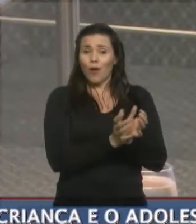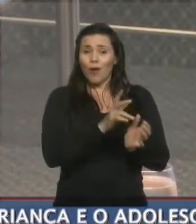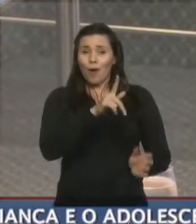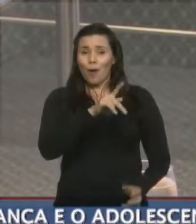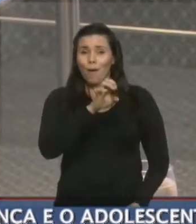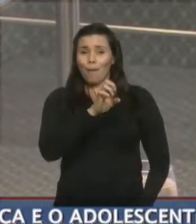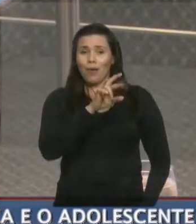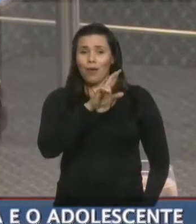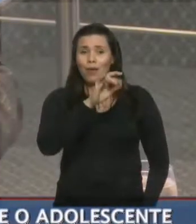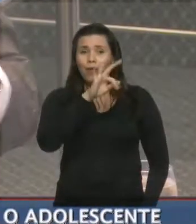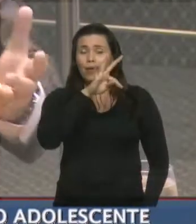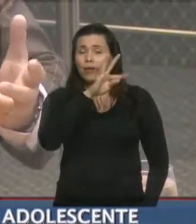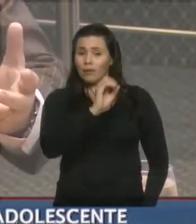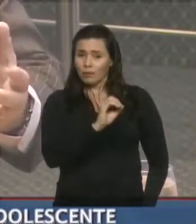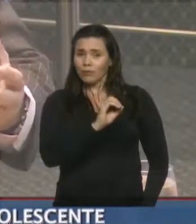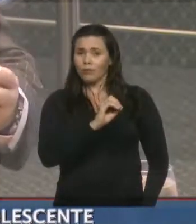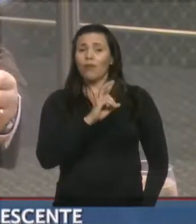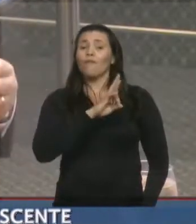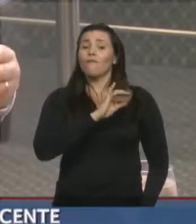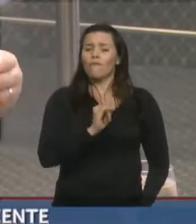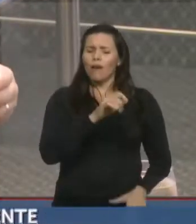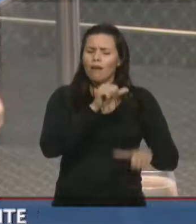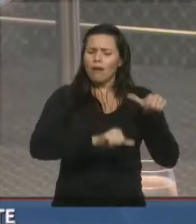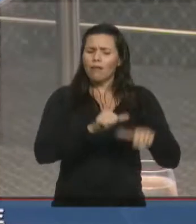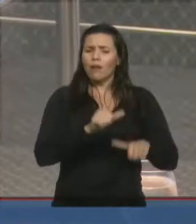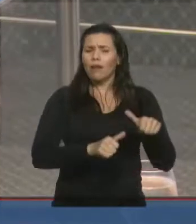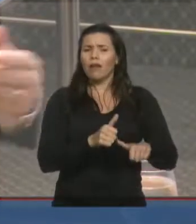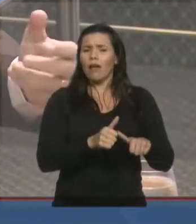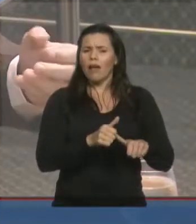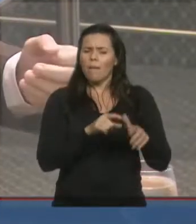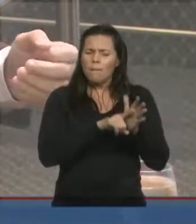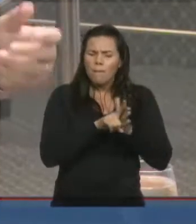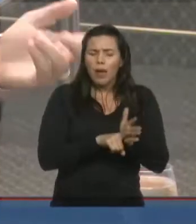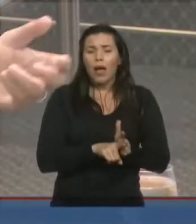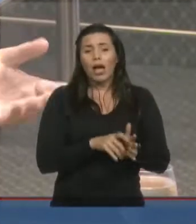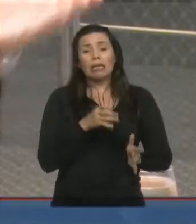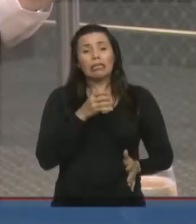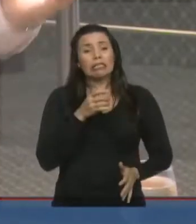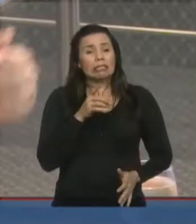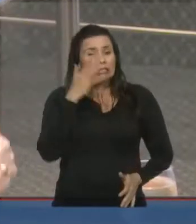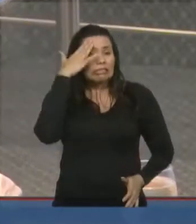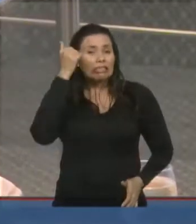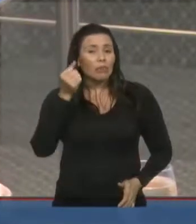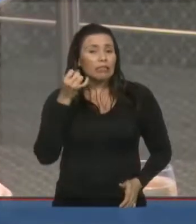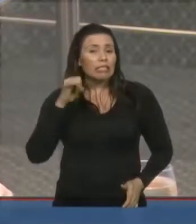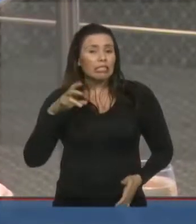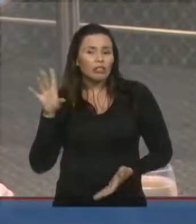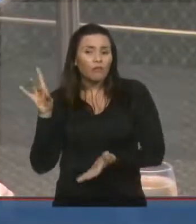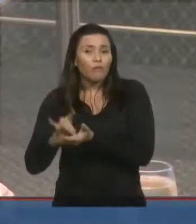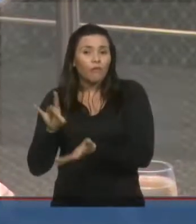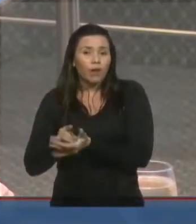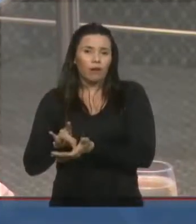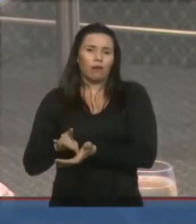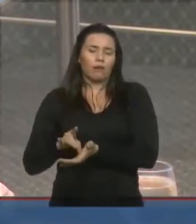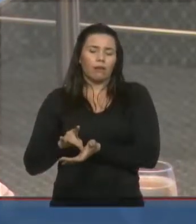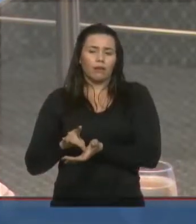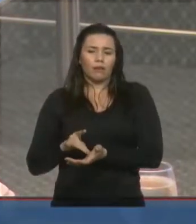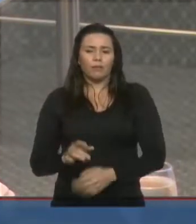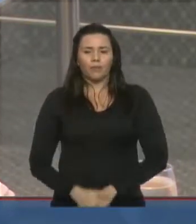dito que a dor é transformada em energia para labor, pela doutora Érica. E é isso